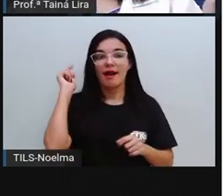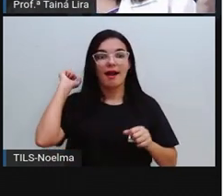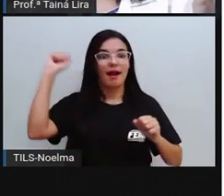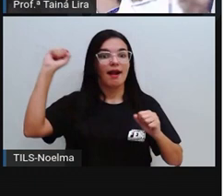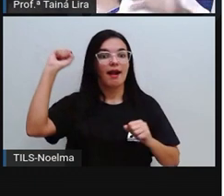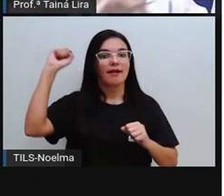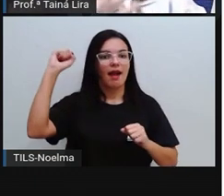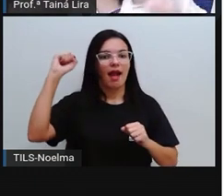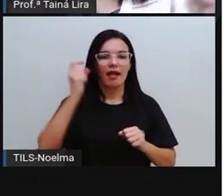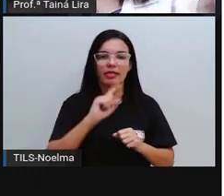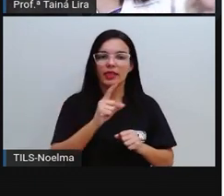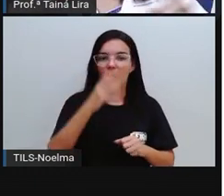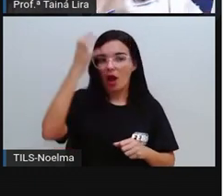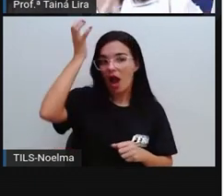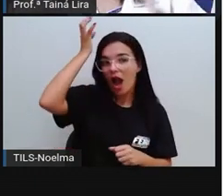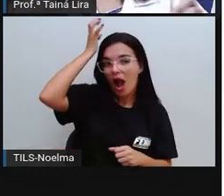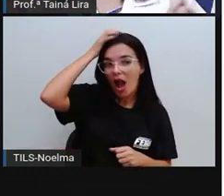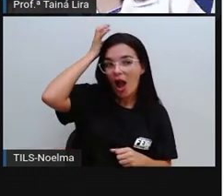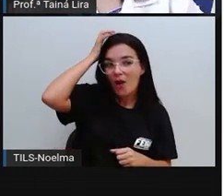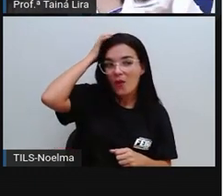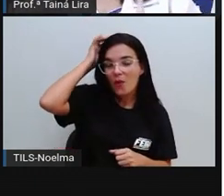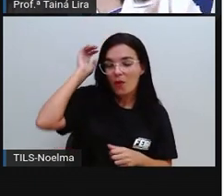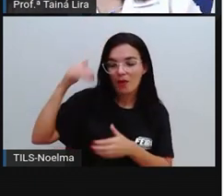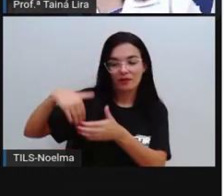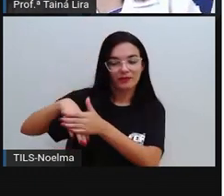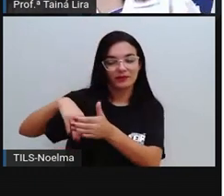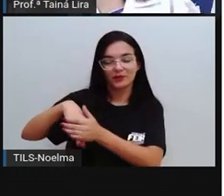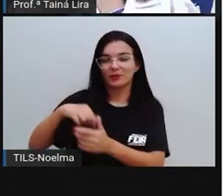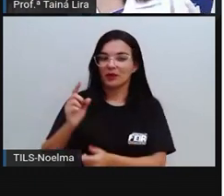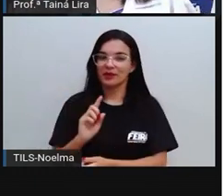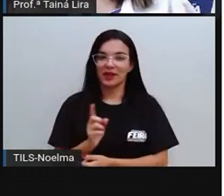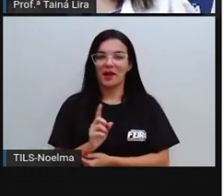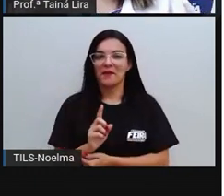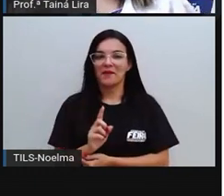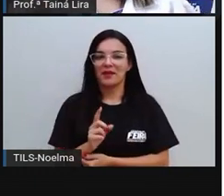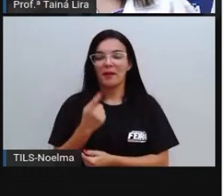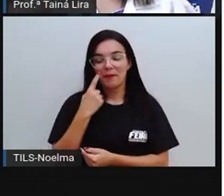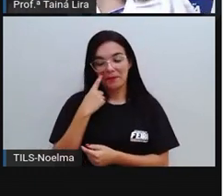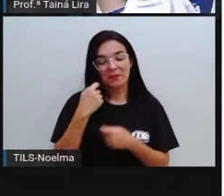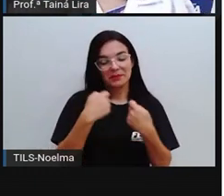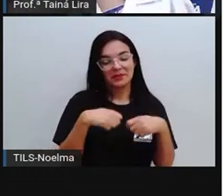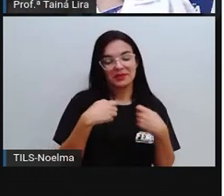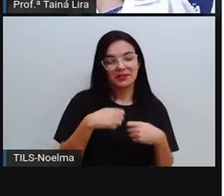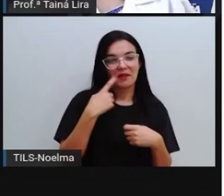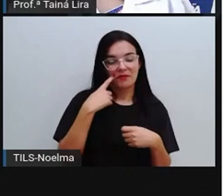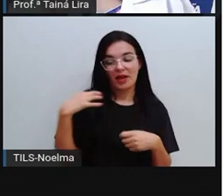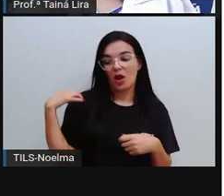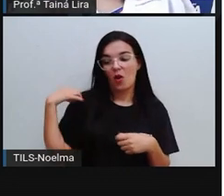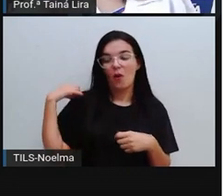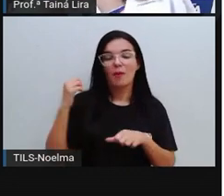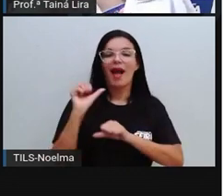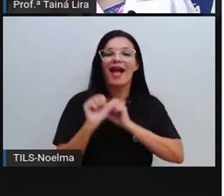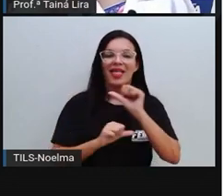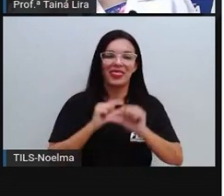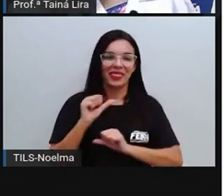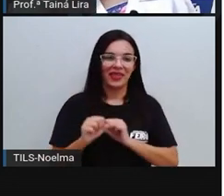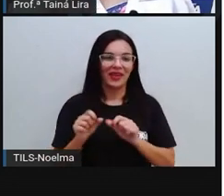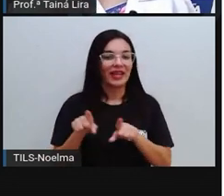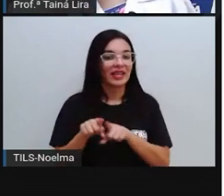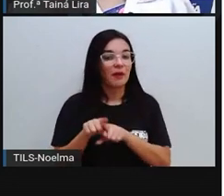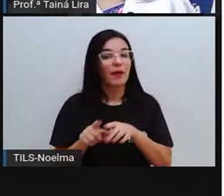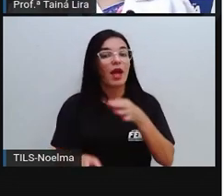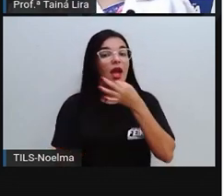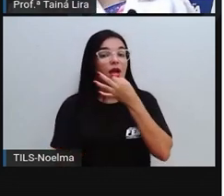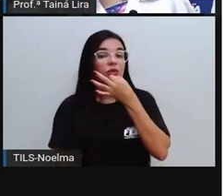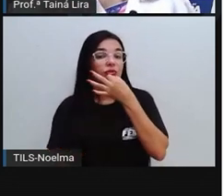culpa, viu, segundo ano, ó? Não foi culpa dos jogadores, não, viu? Tem que rever o uniforme, isso é uma dica.